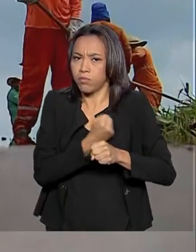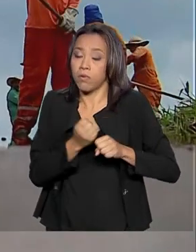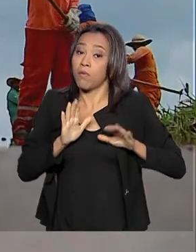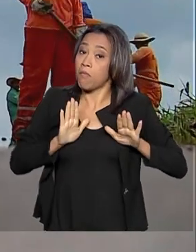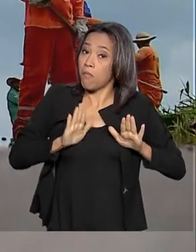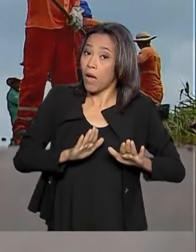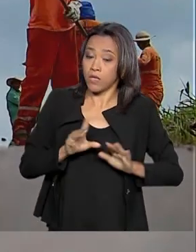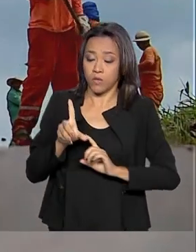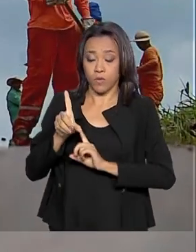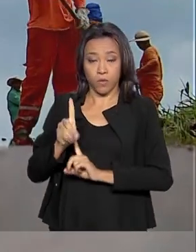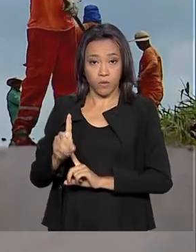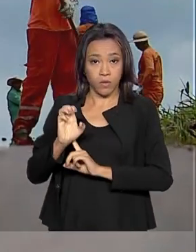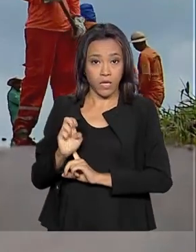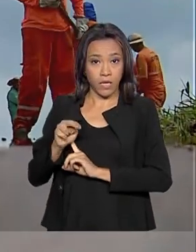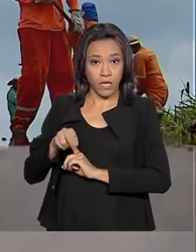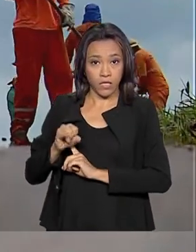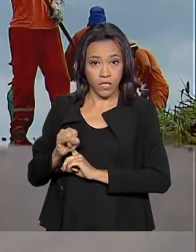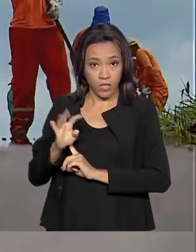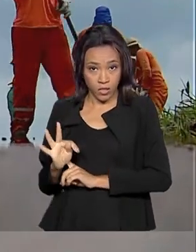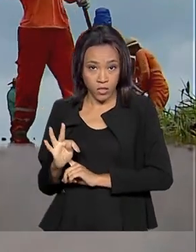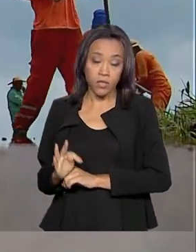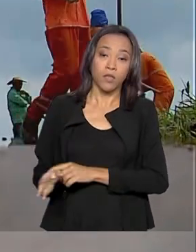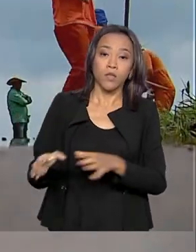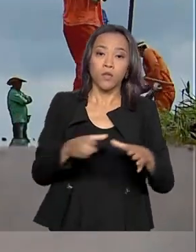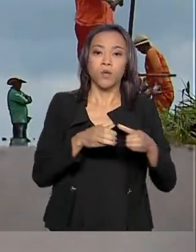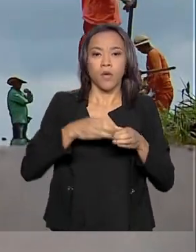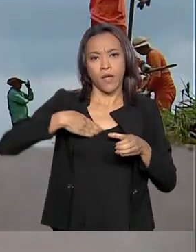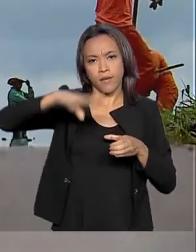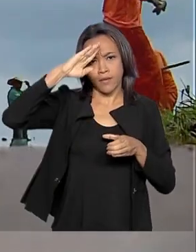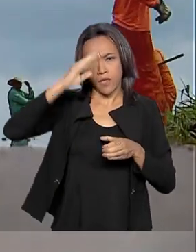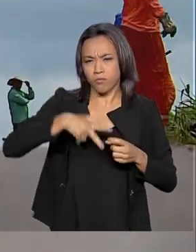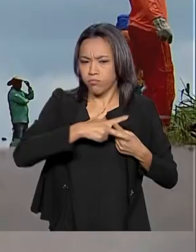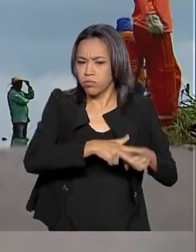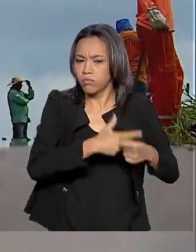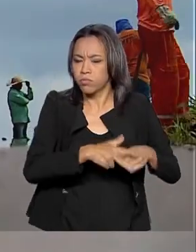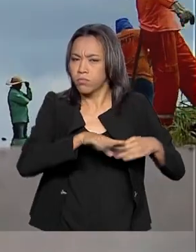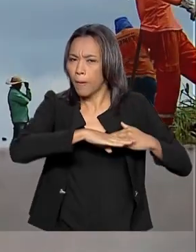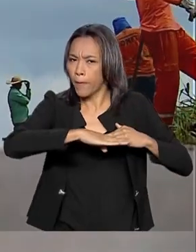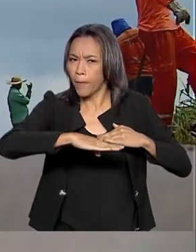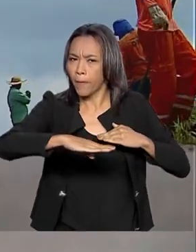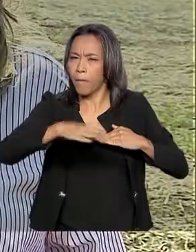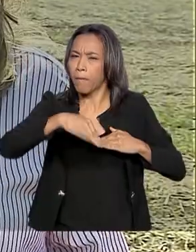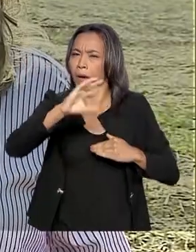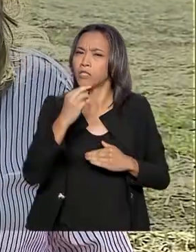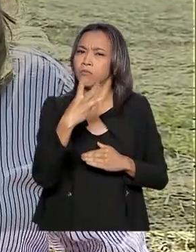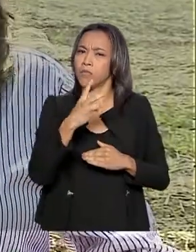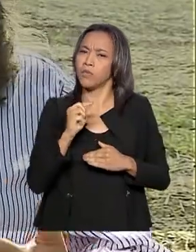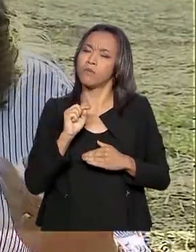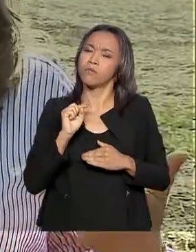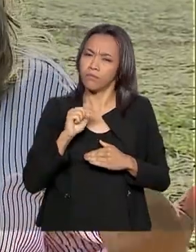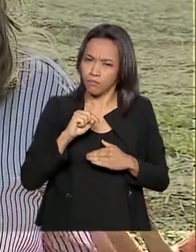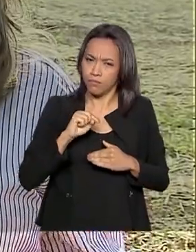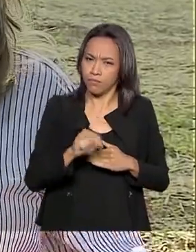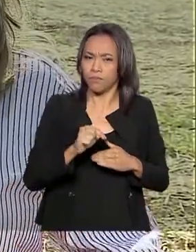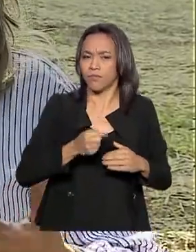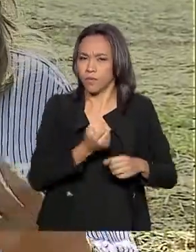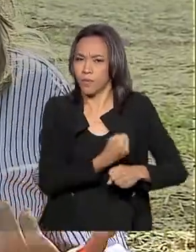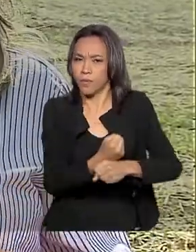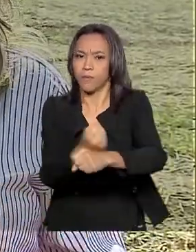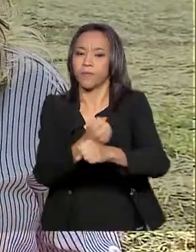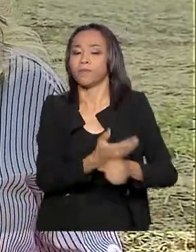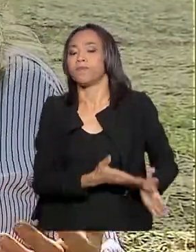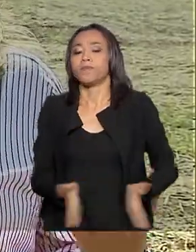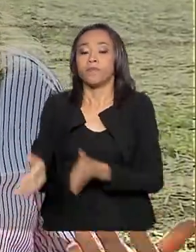o DENIT e o Exército fazem a manutenção de 1.300 quilômetros da BR. As reformas chegam em boa